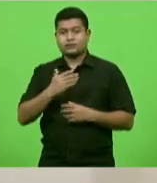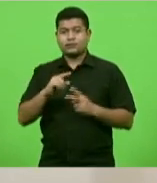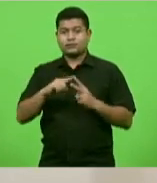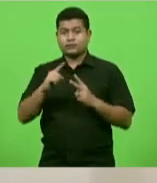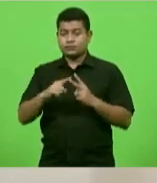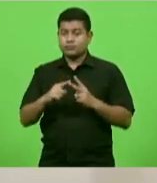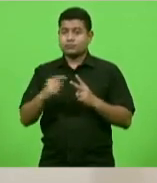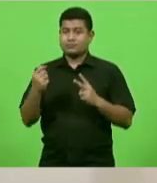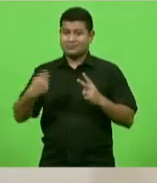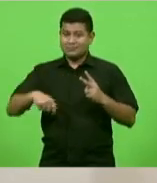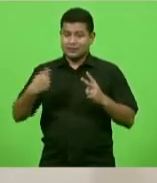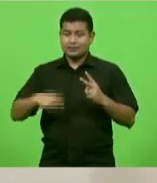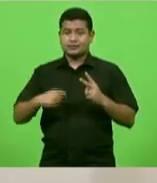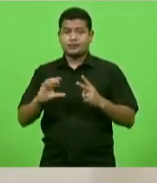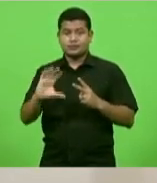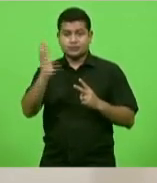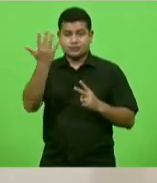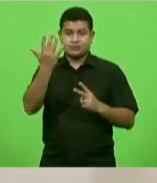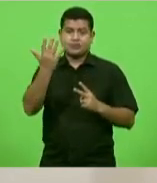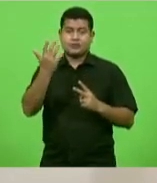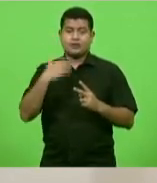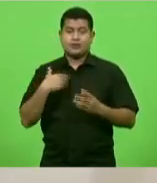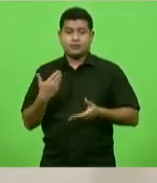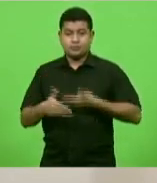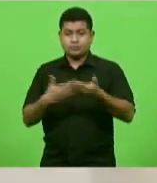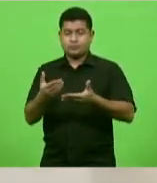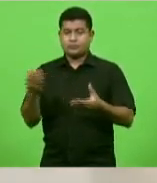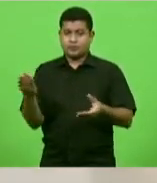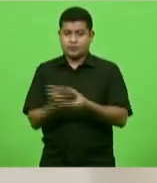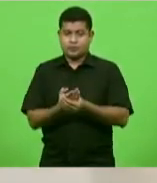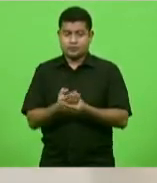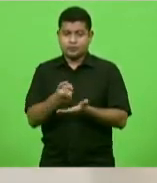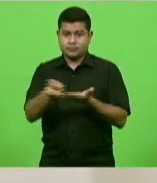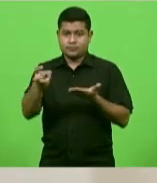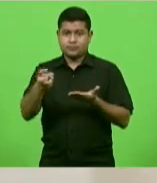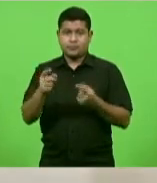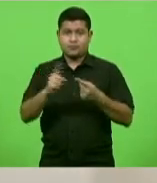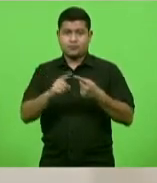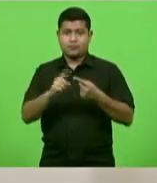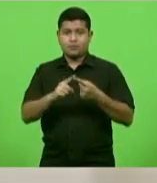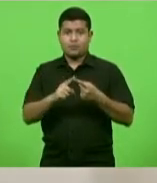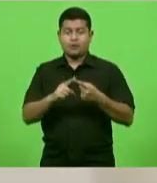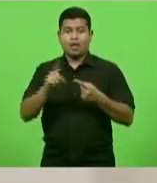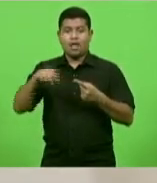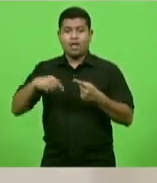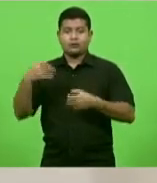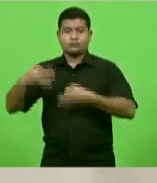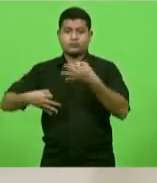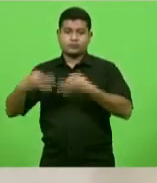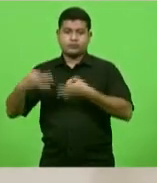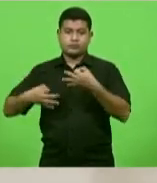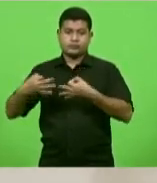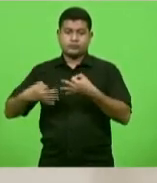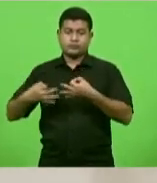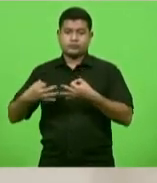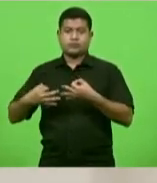simultânea para a procedência de um processo de impeachment. Um é o seu pressuposto jurídico,